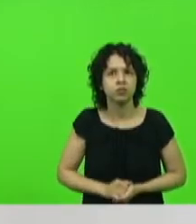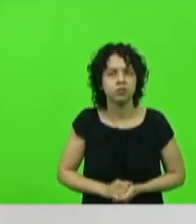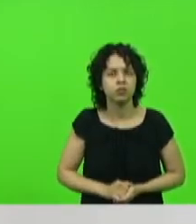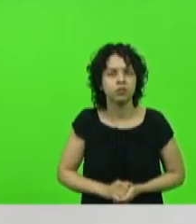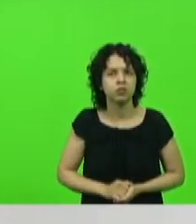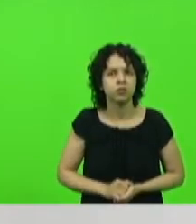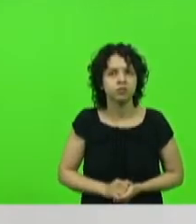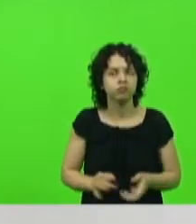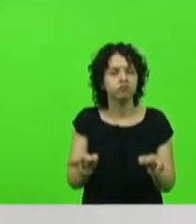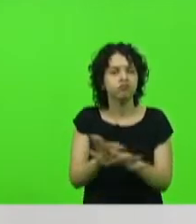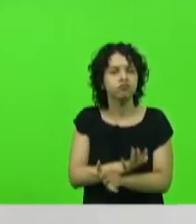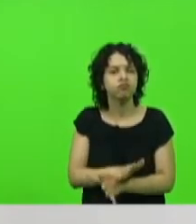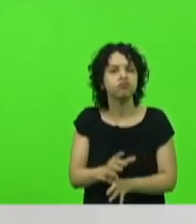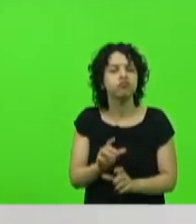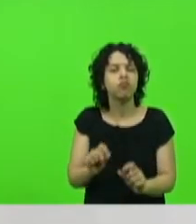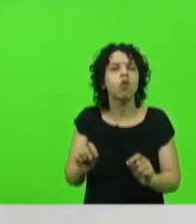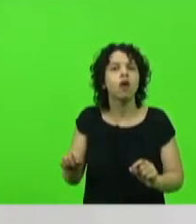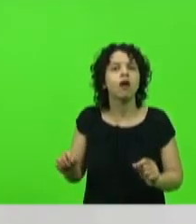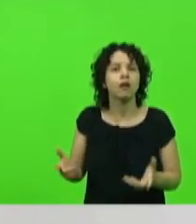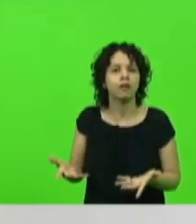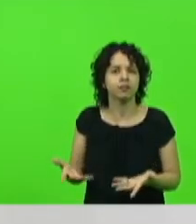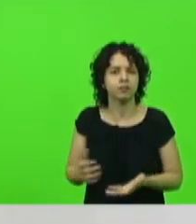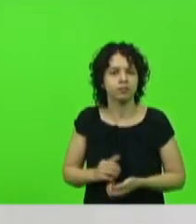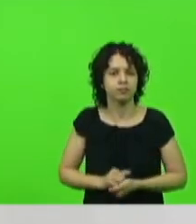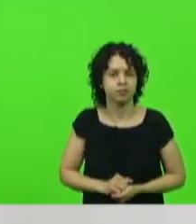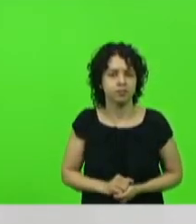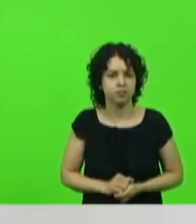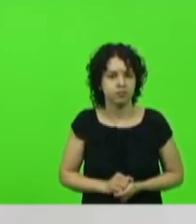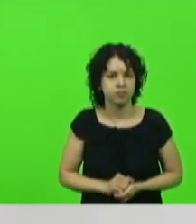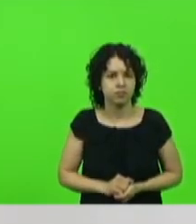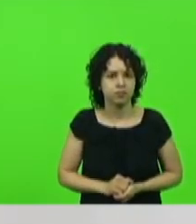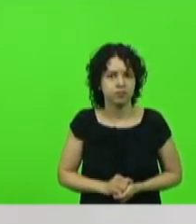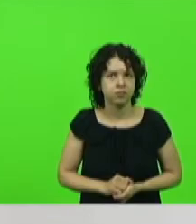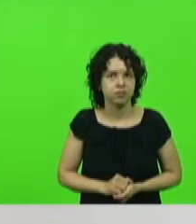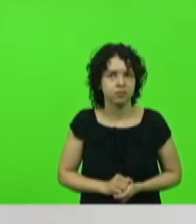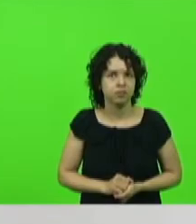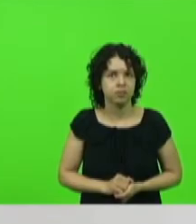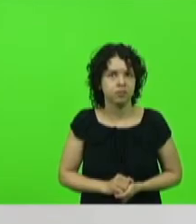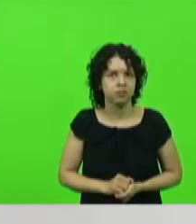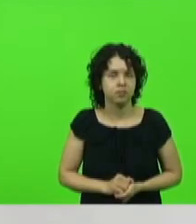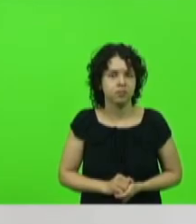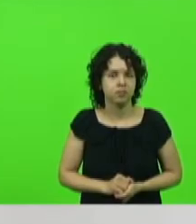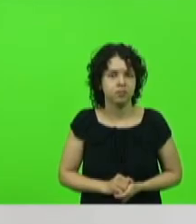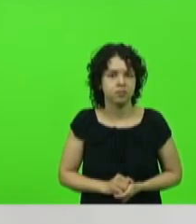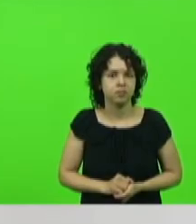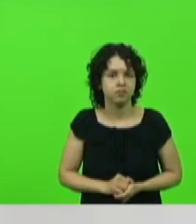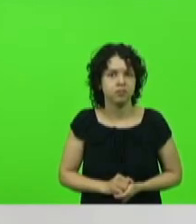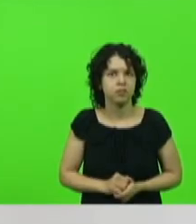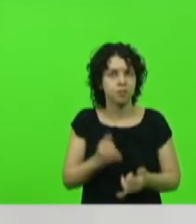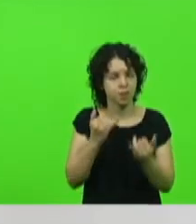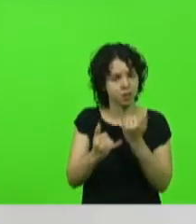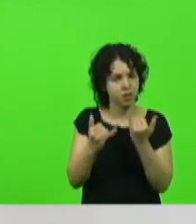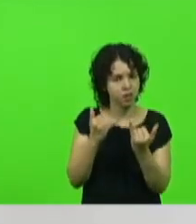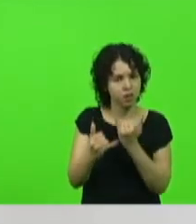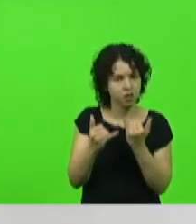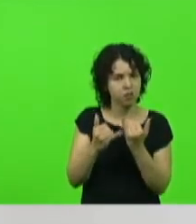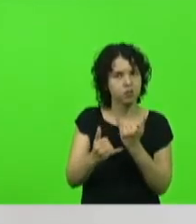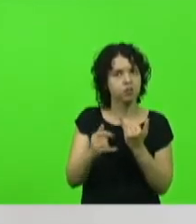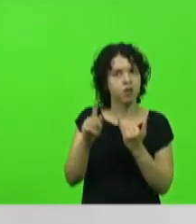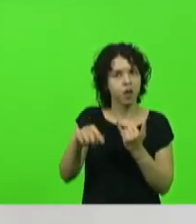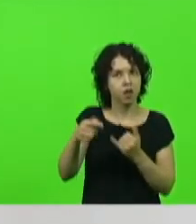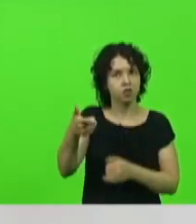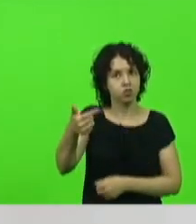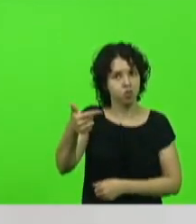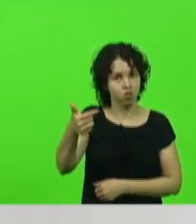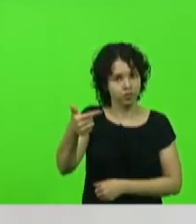isso? Sendo que metade deles ali, o 12. Nesse